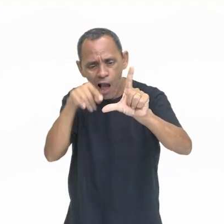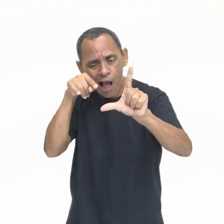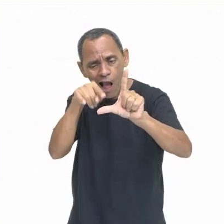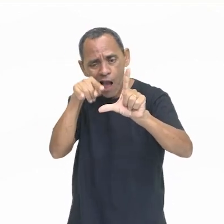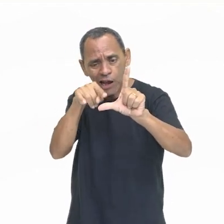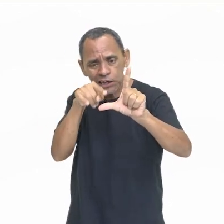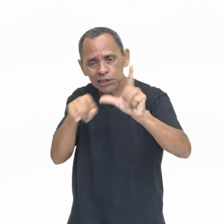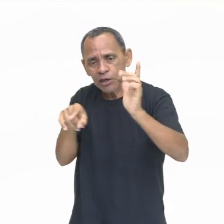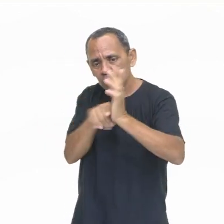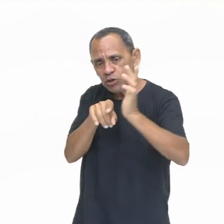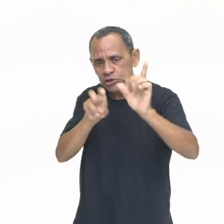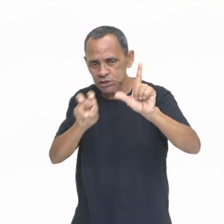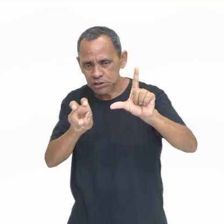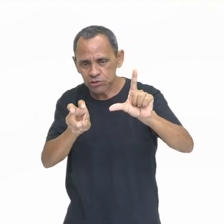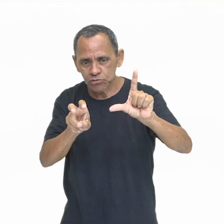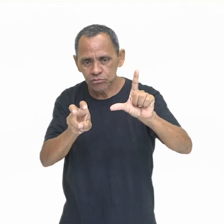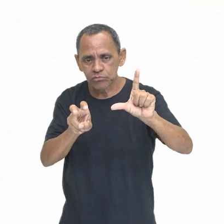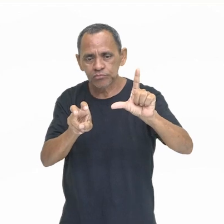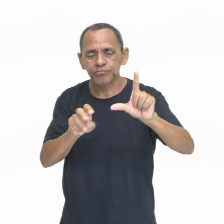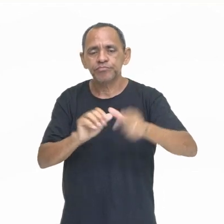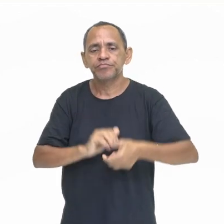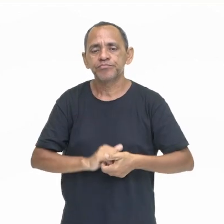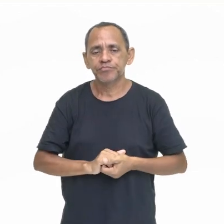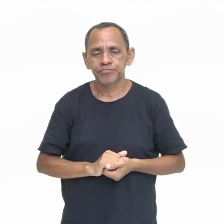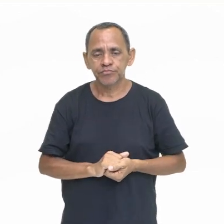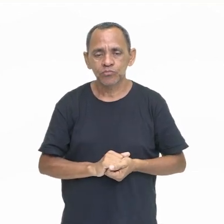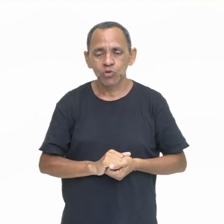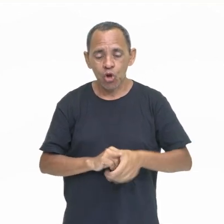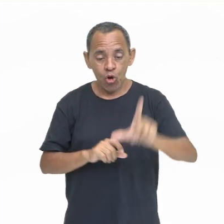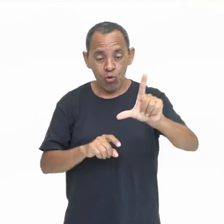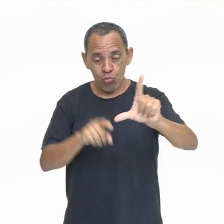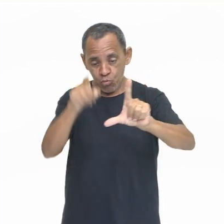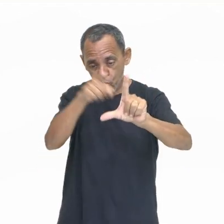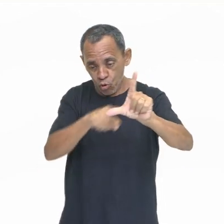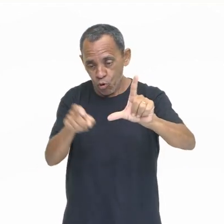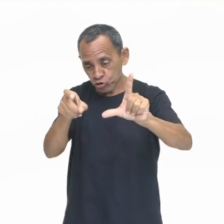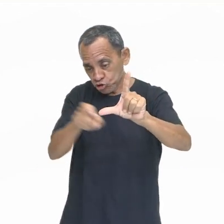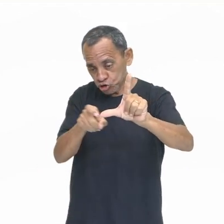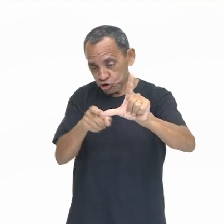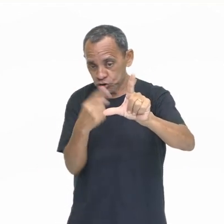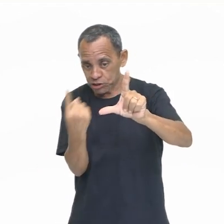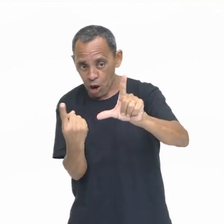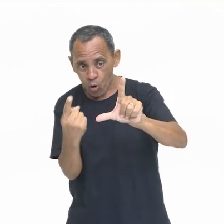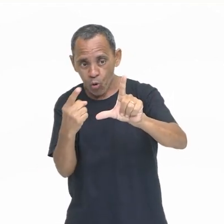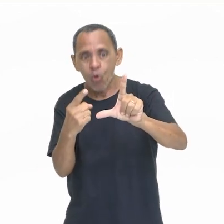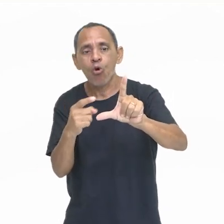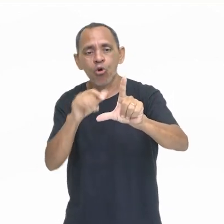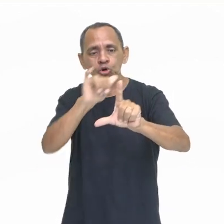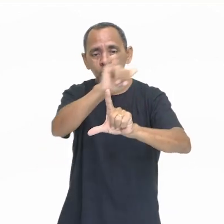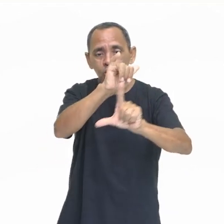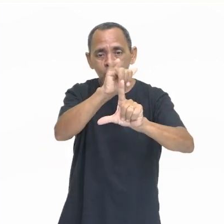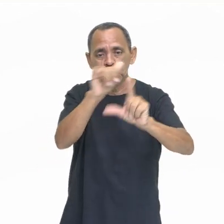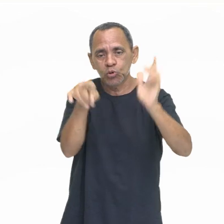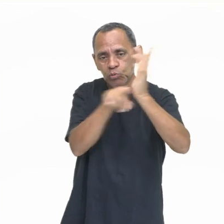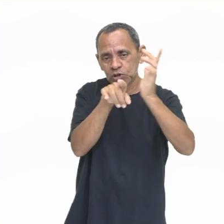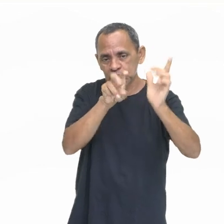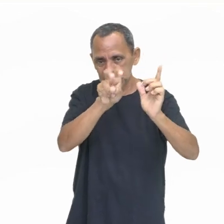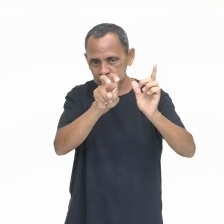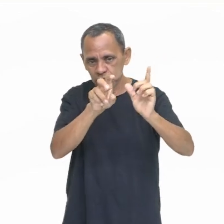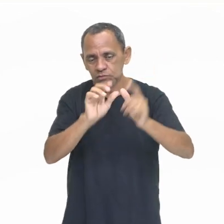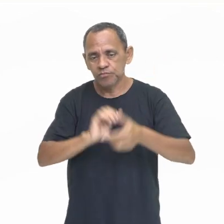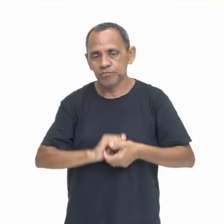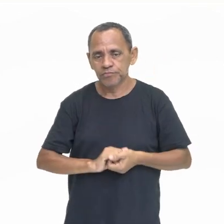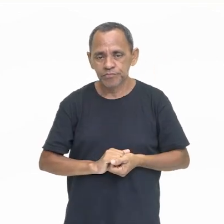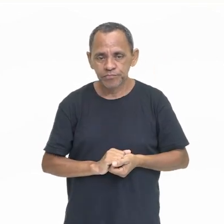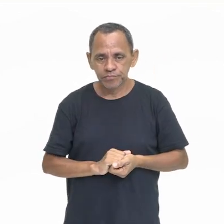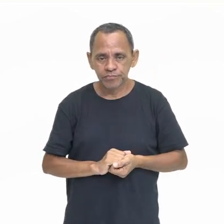o ponto 1 e menos 5, onde x é 1 e o y é menos 5. Então, no